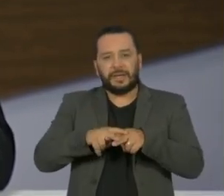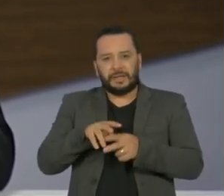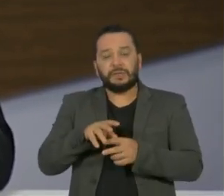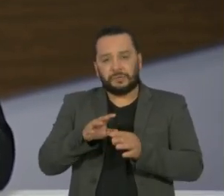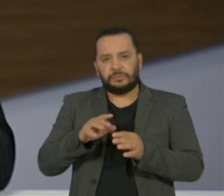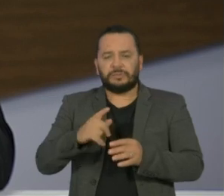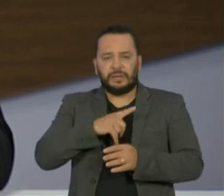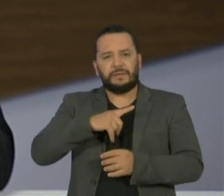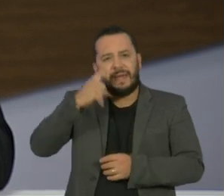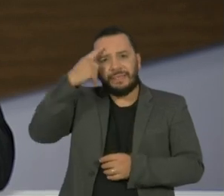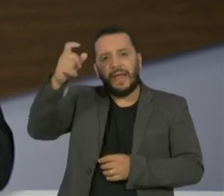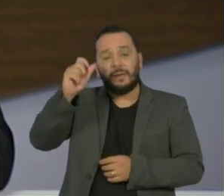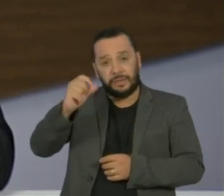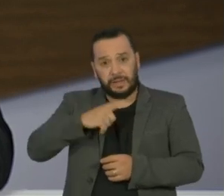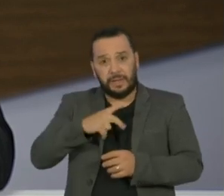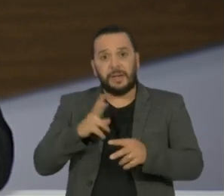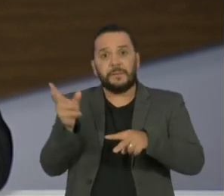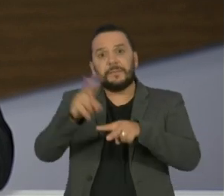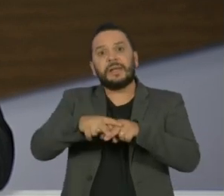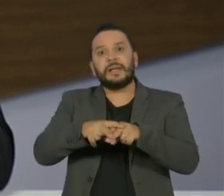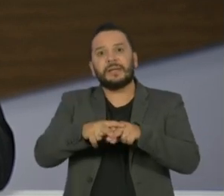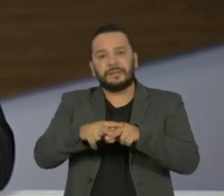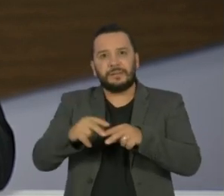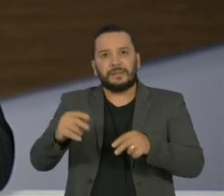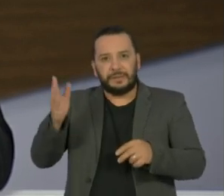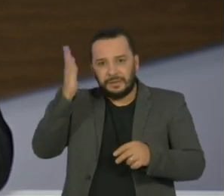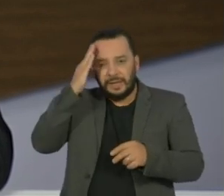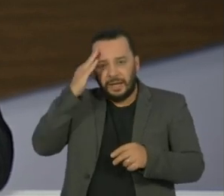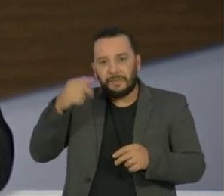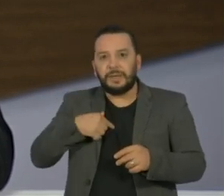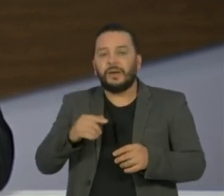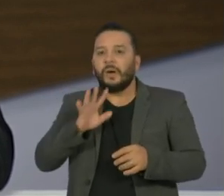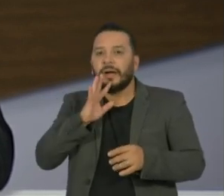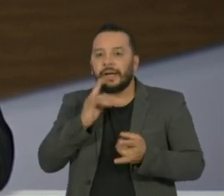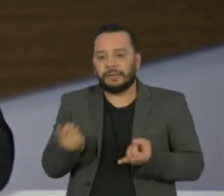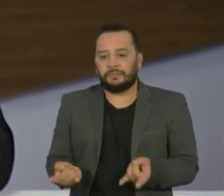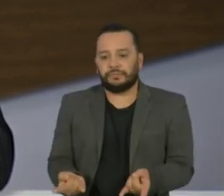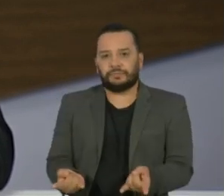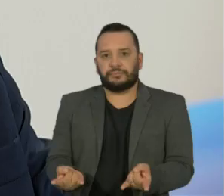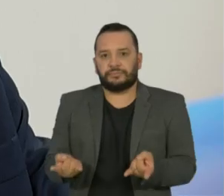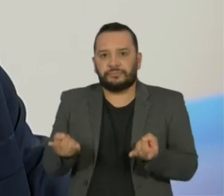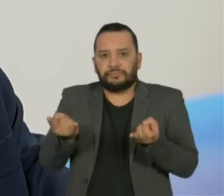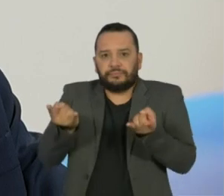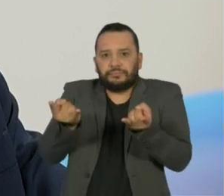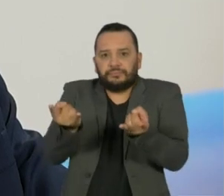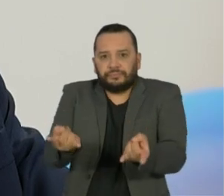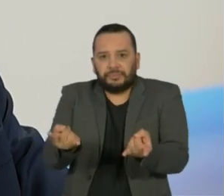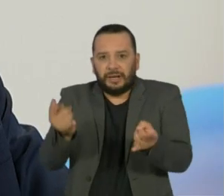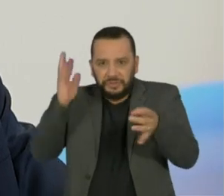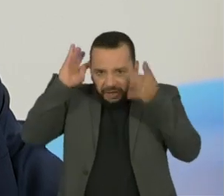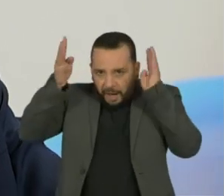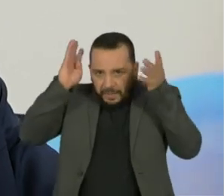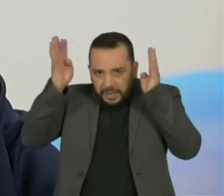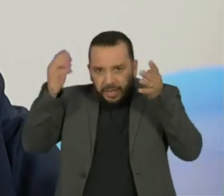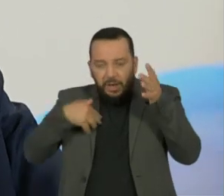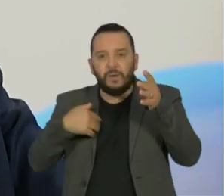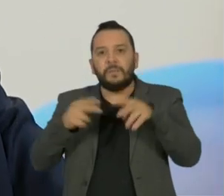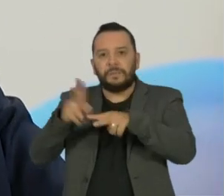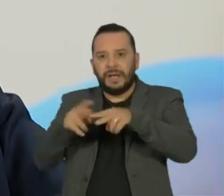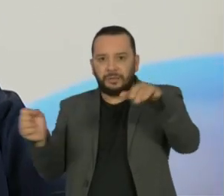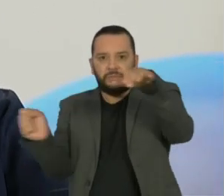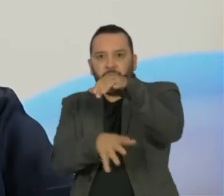uma brilh e colocar os presos números contêiners que que o senhor acha de isso foi a votação e o conselheiro